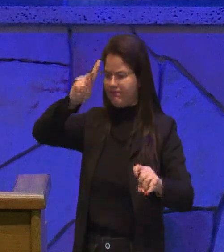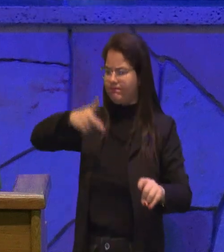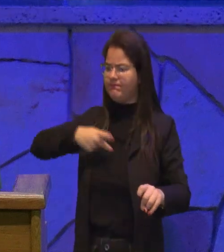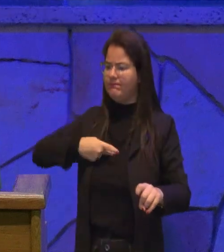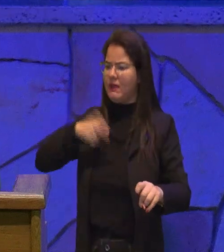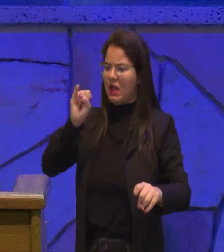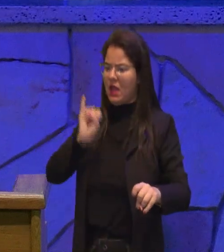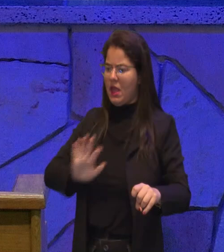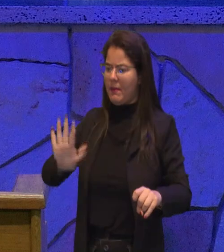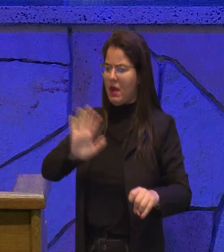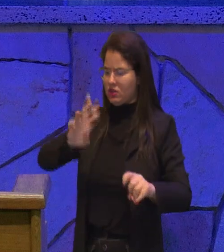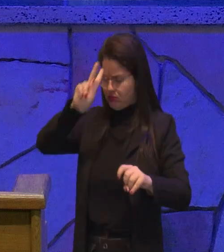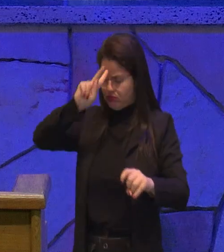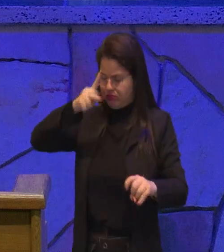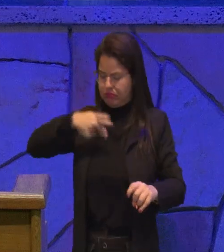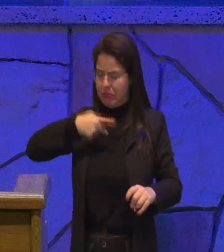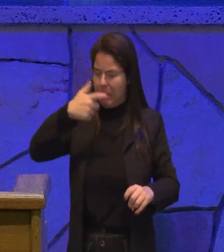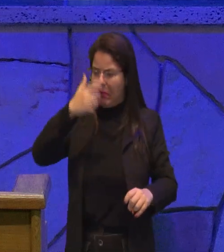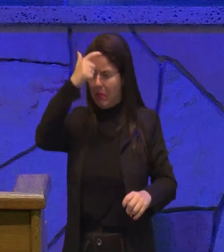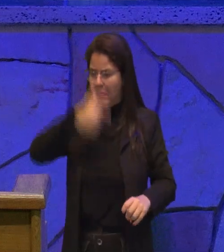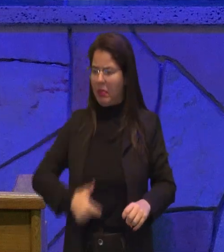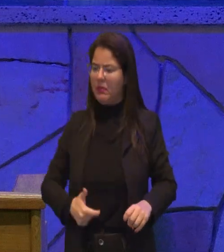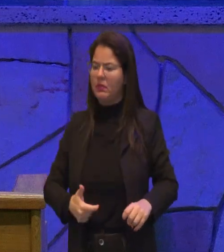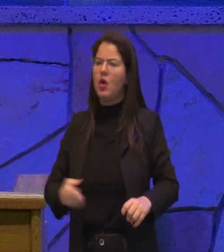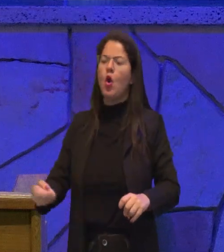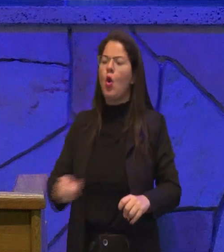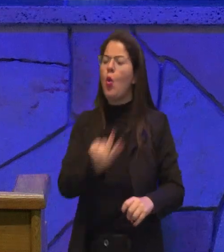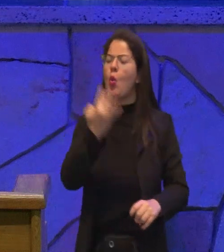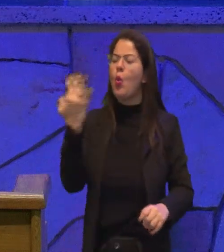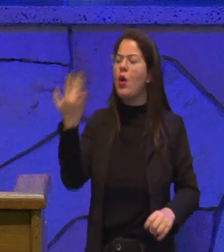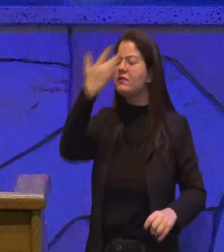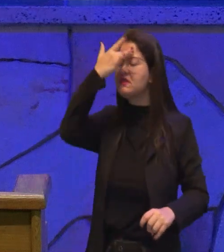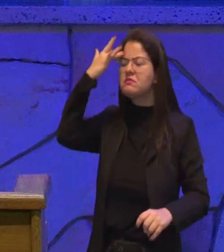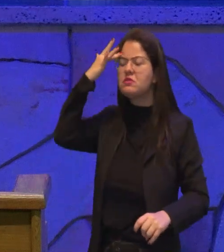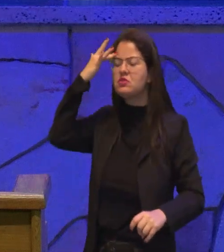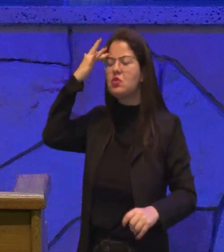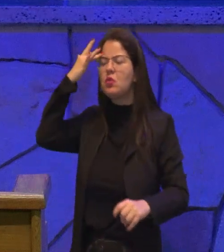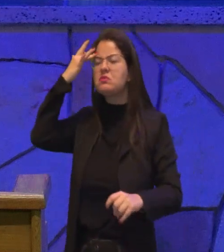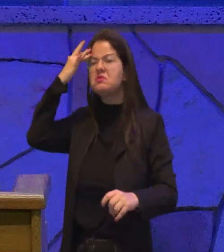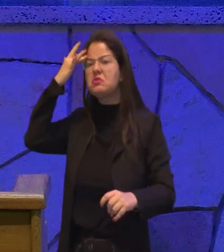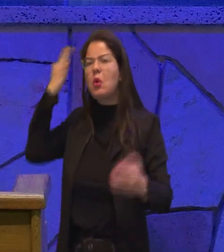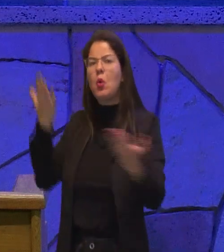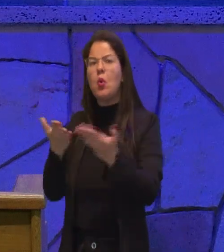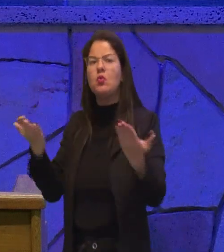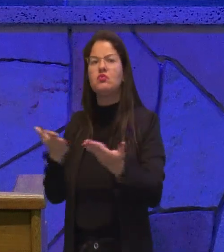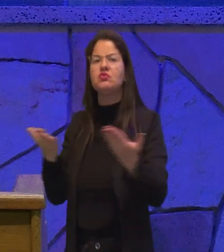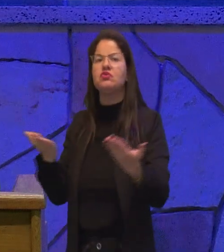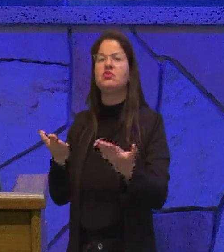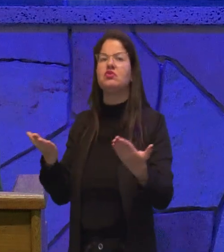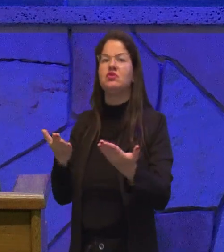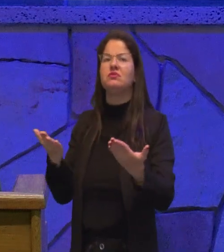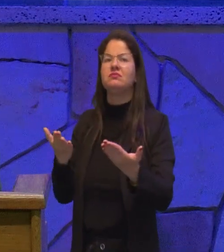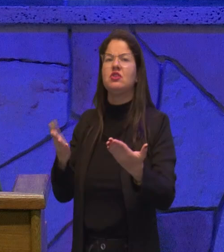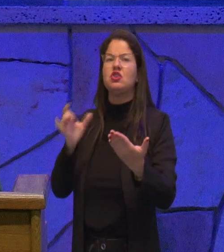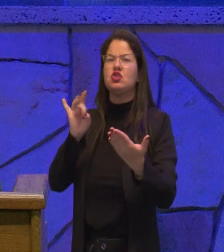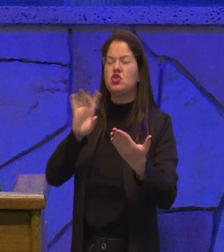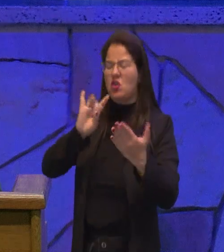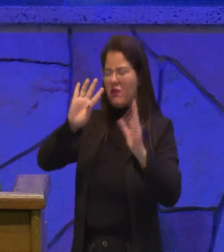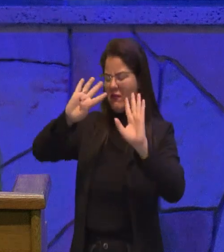E quantos que vivem desta imagem estão se destruindo?